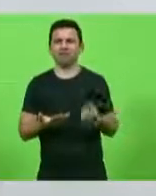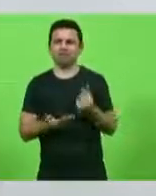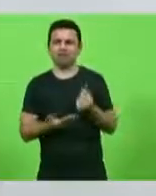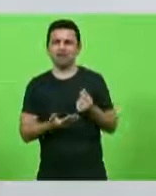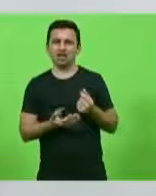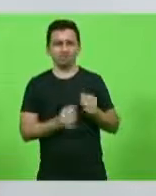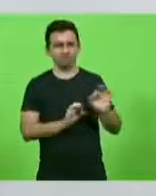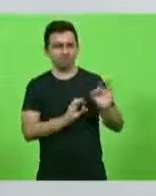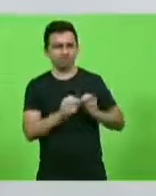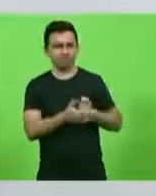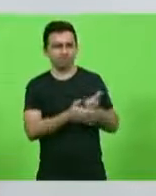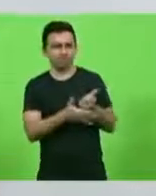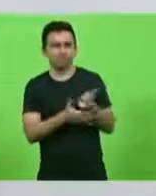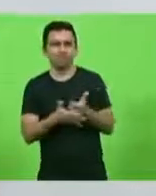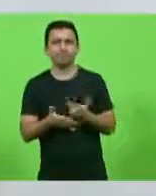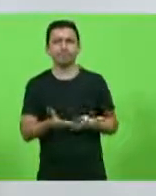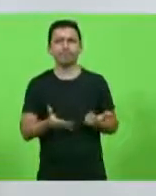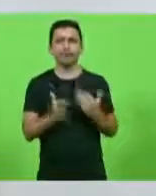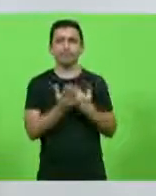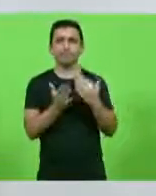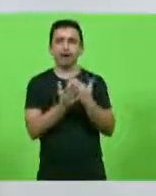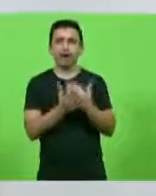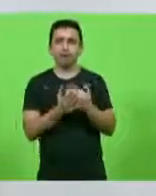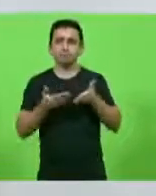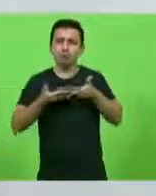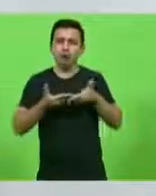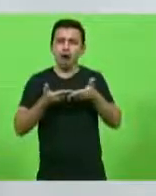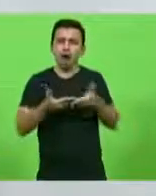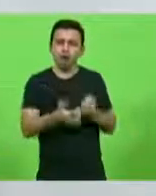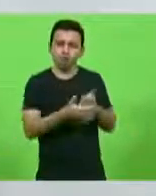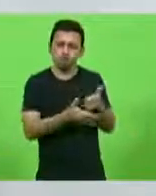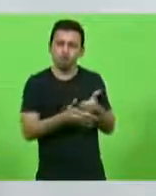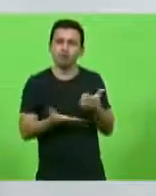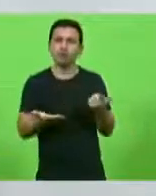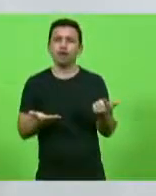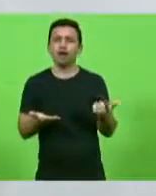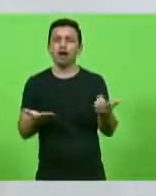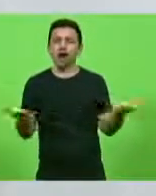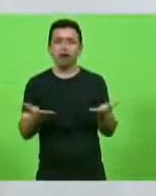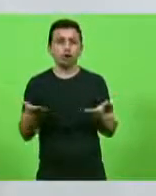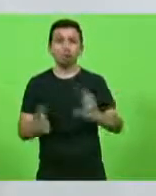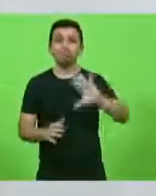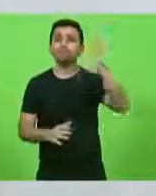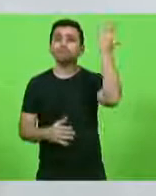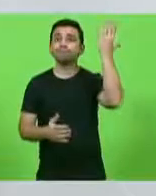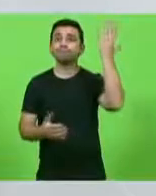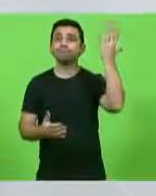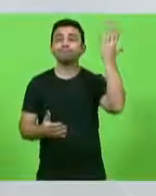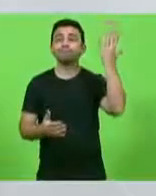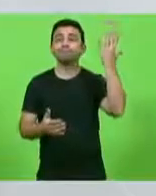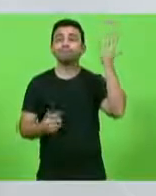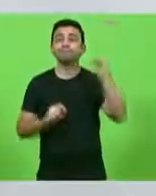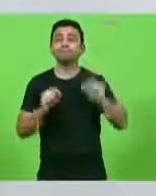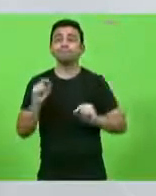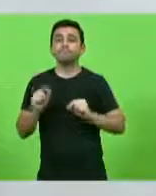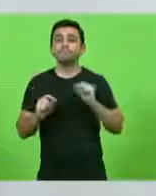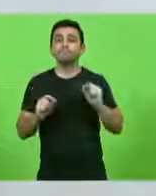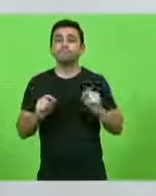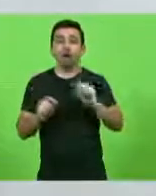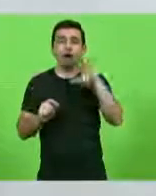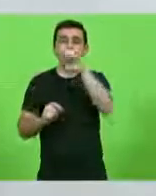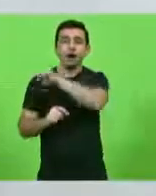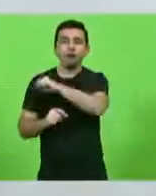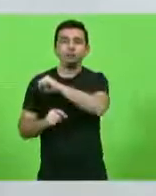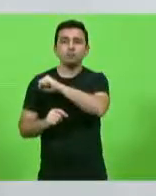investimento, ampliaram seus investimentos em embarcações e agora, subitamente, simplesmente, de forma